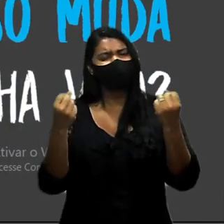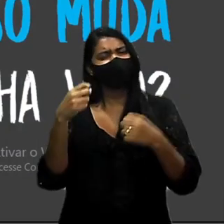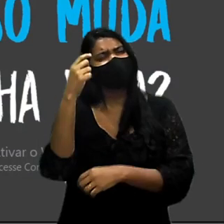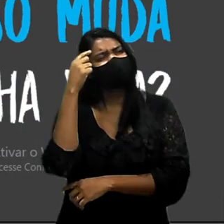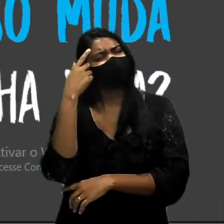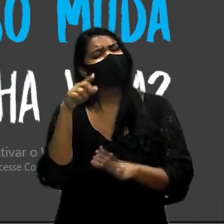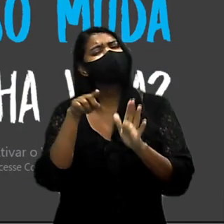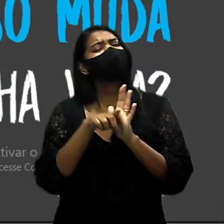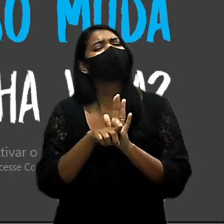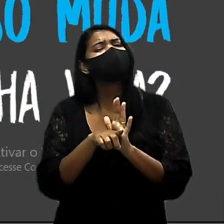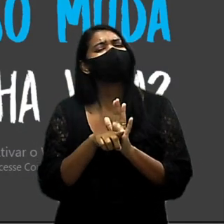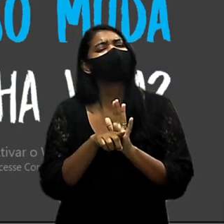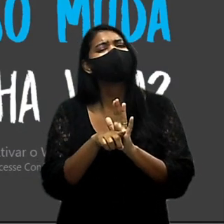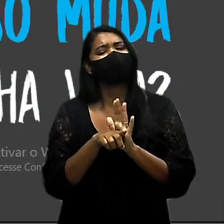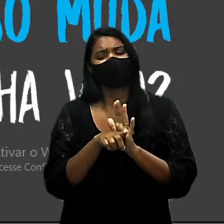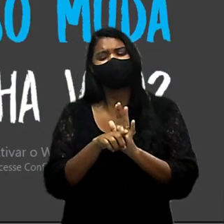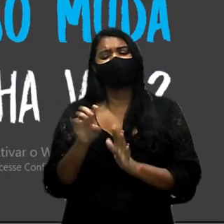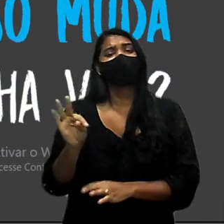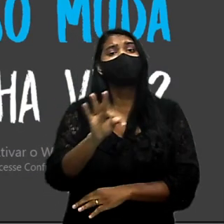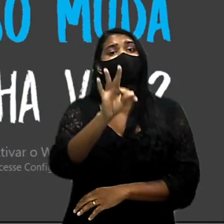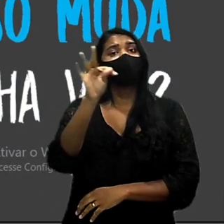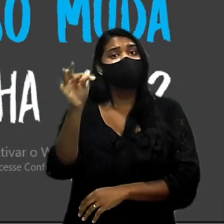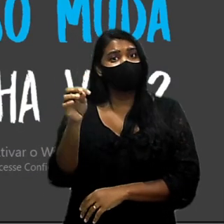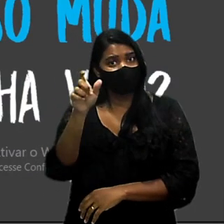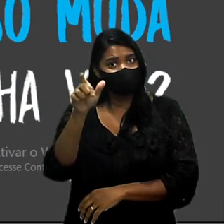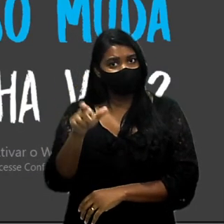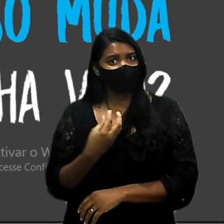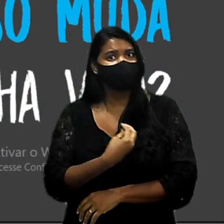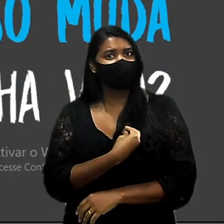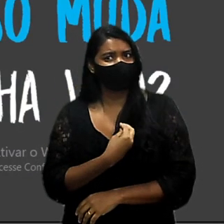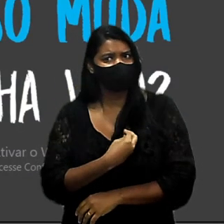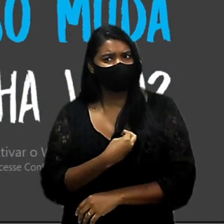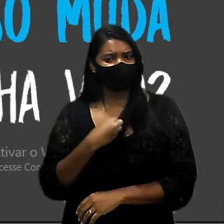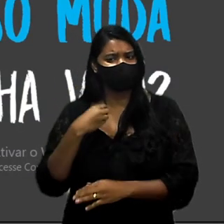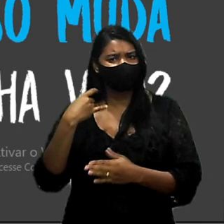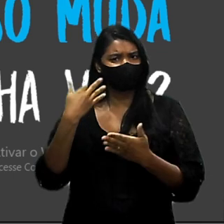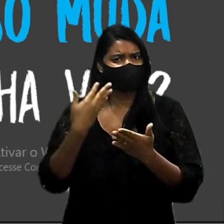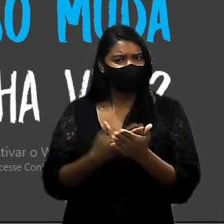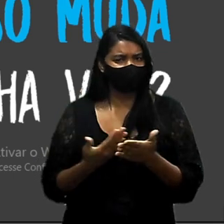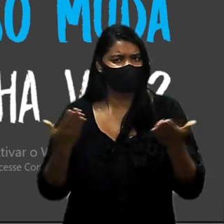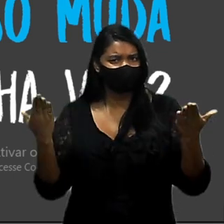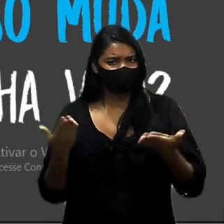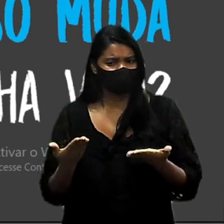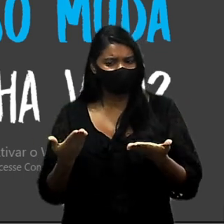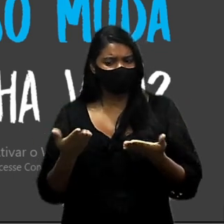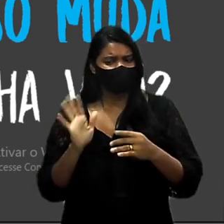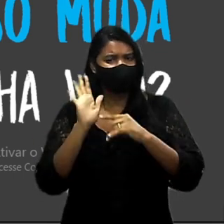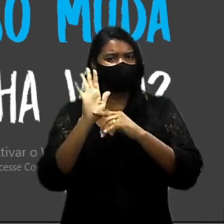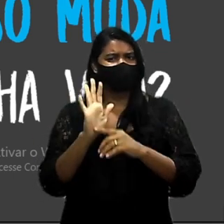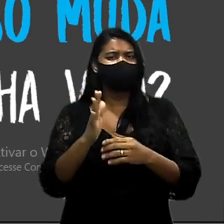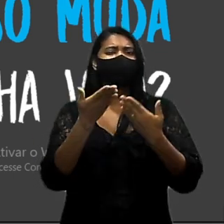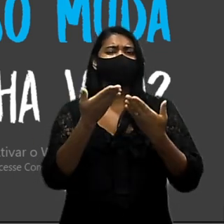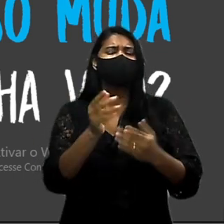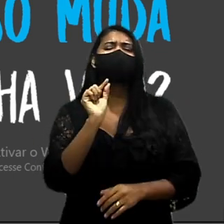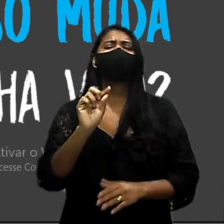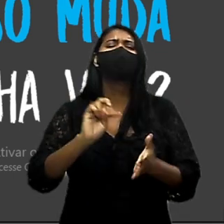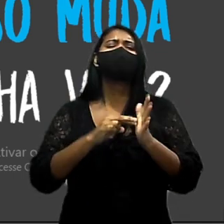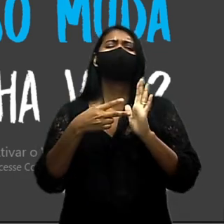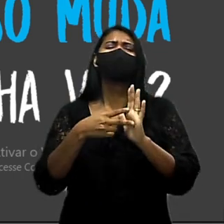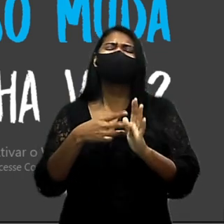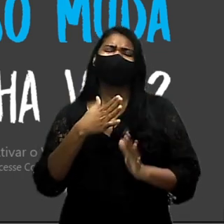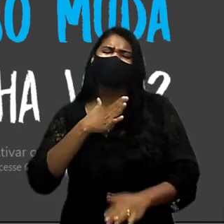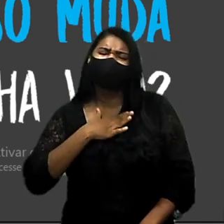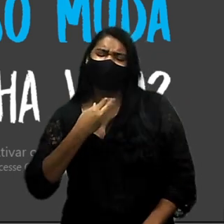perguntar o seguinte, de tudo isso, né, que a gente colocou aqui agora para vocês, mas o que é que isso muda na minha